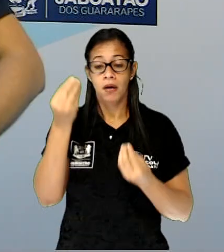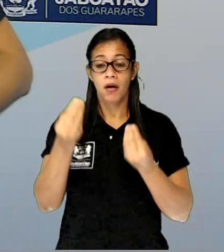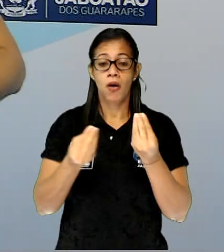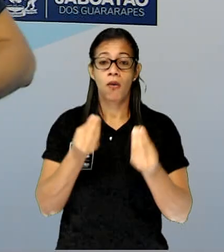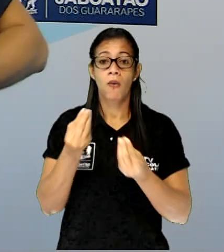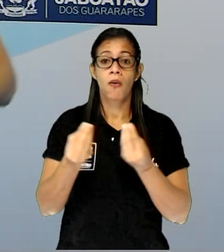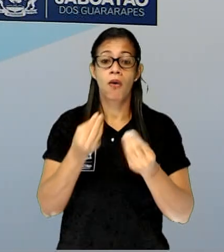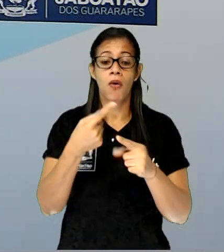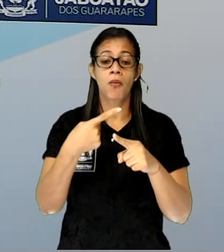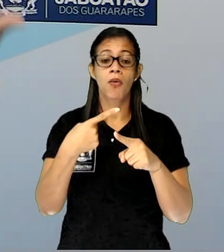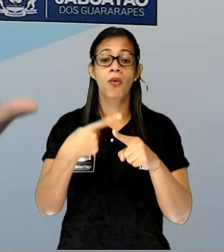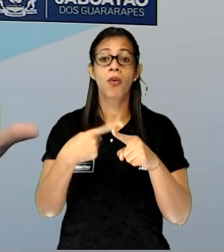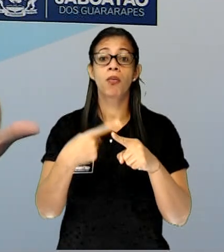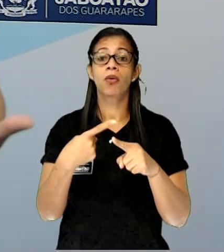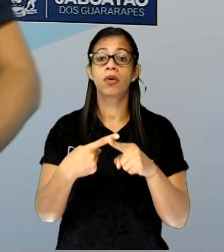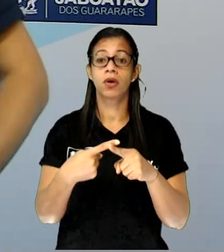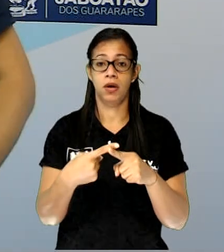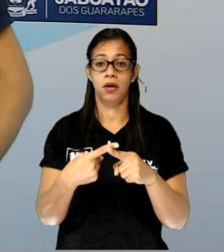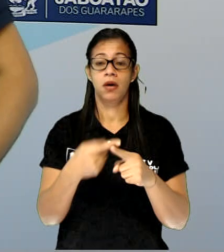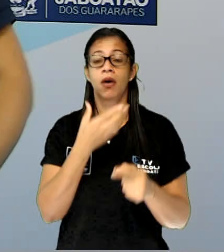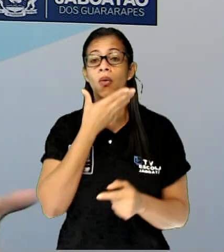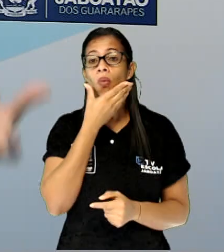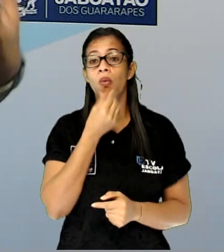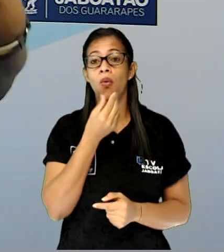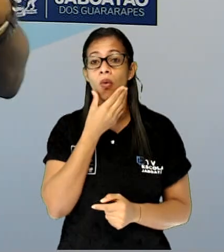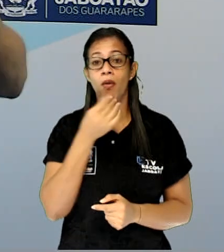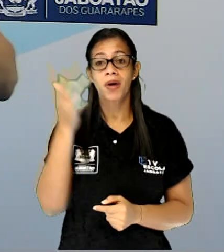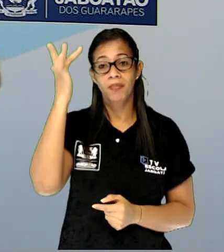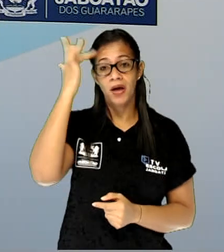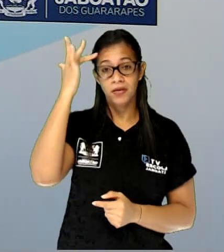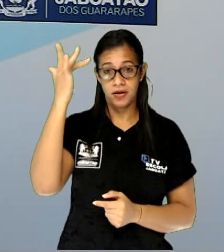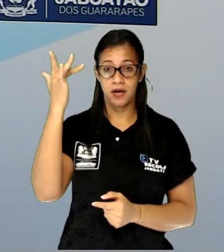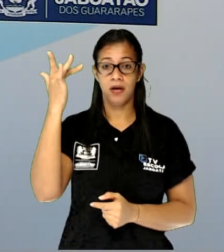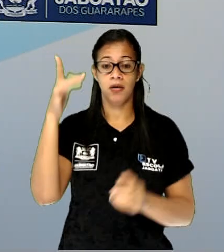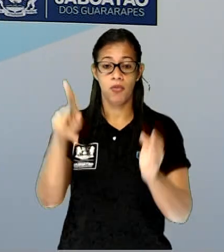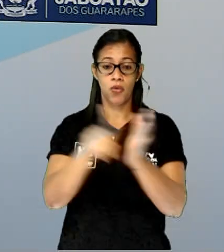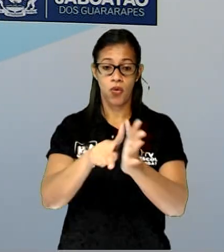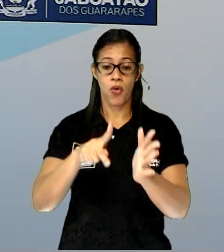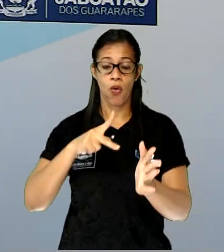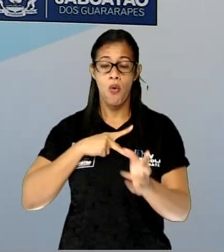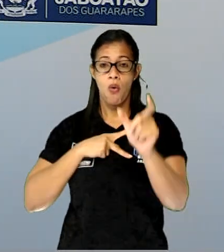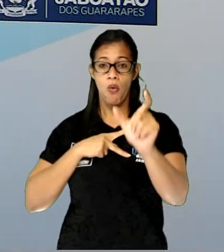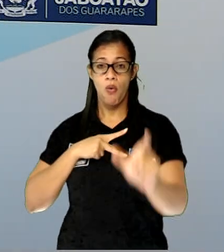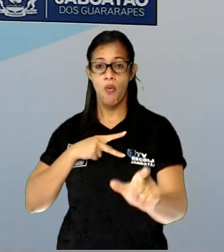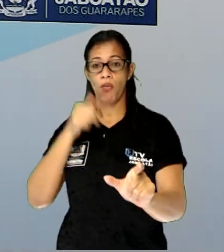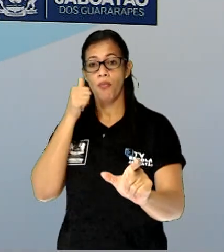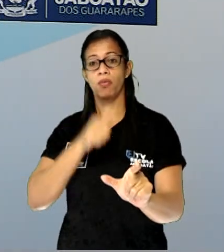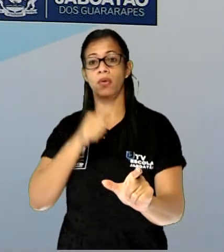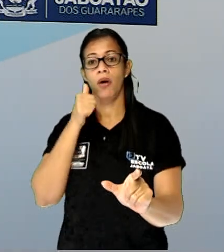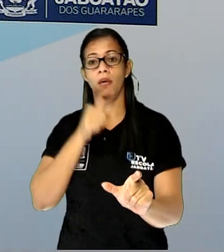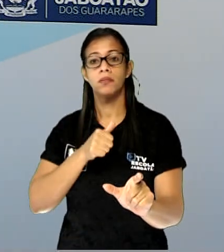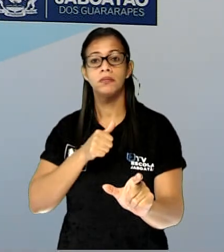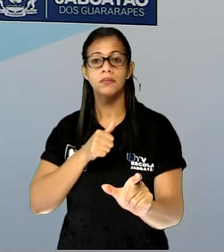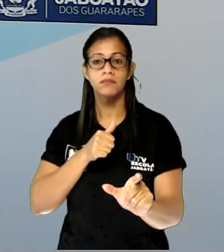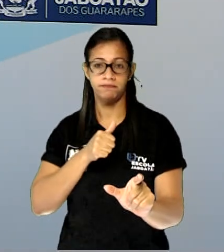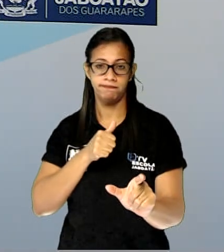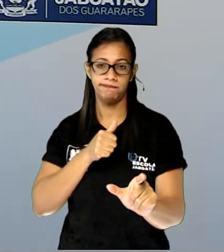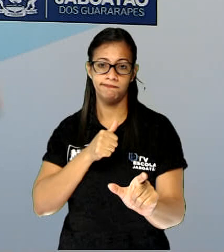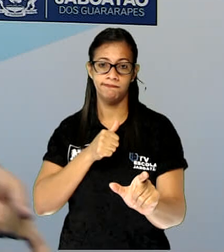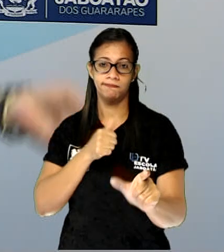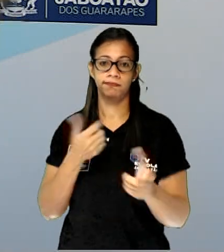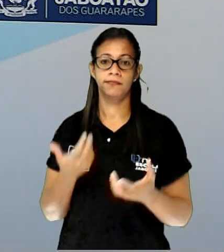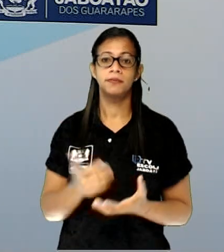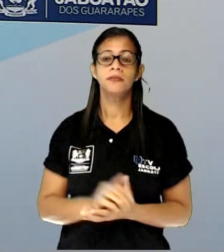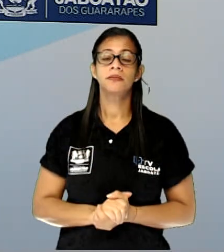homem ser proprietário e a mulher ser propriedade, ok? E aí